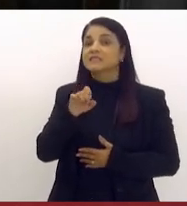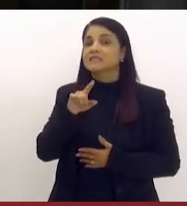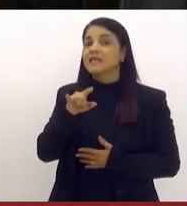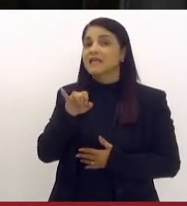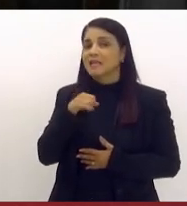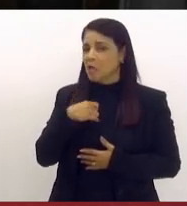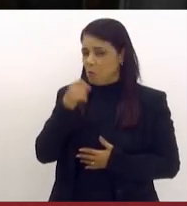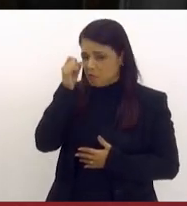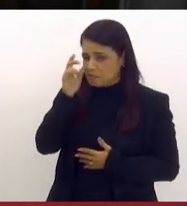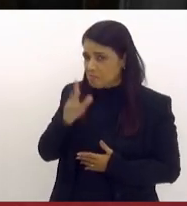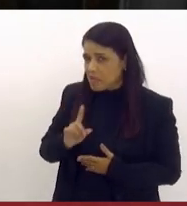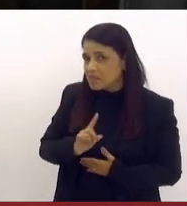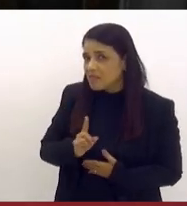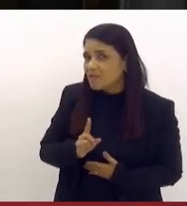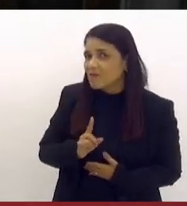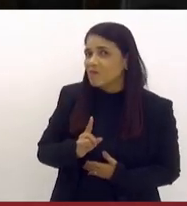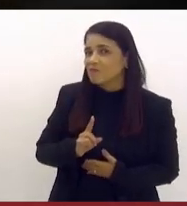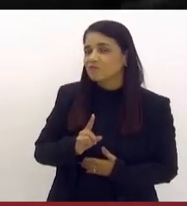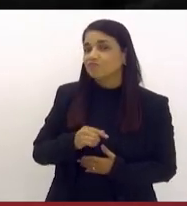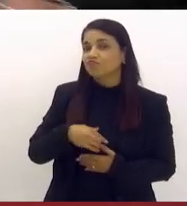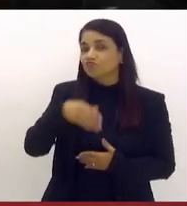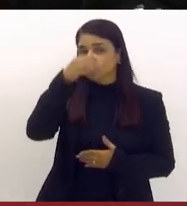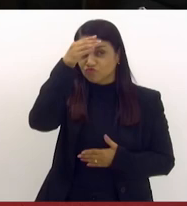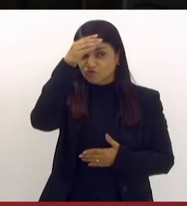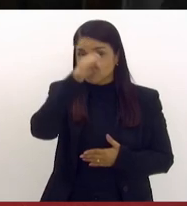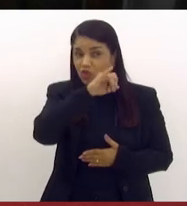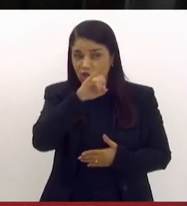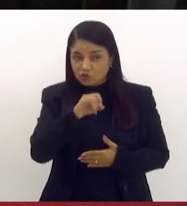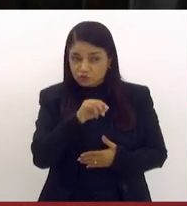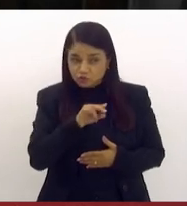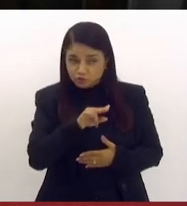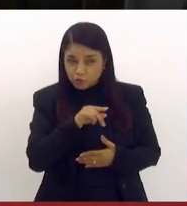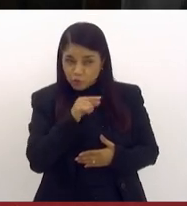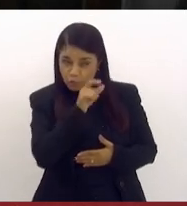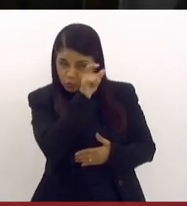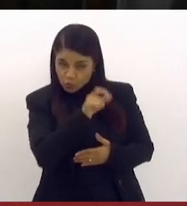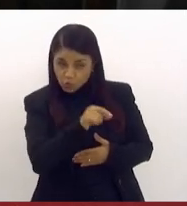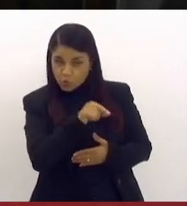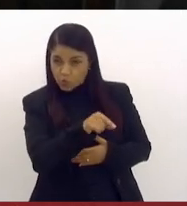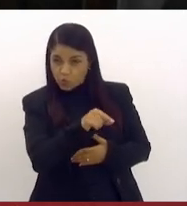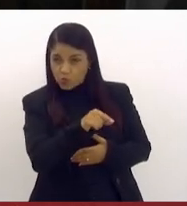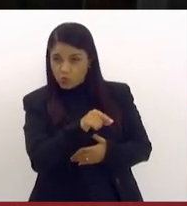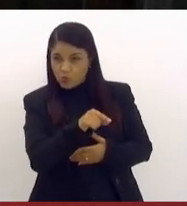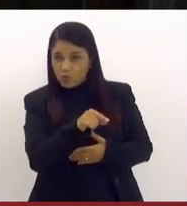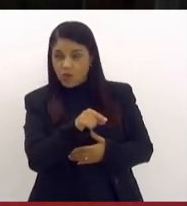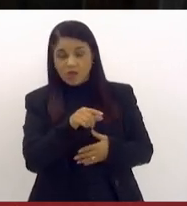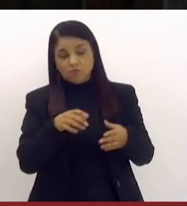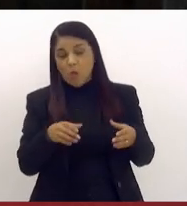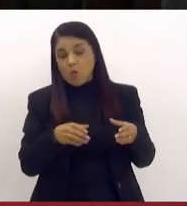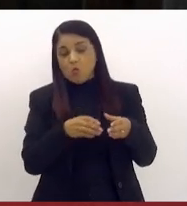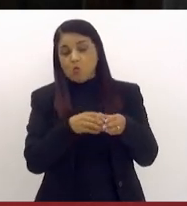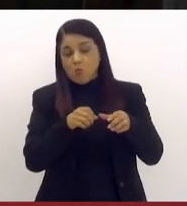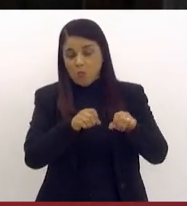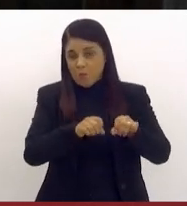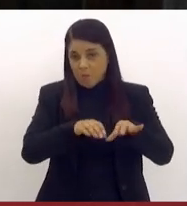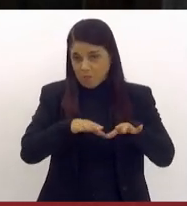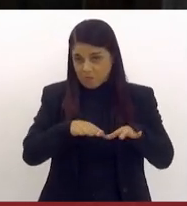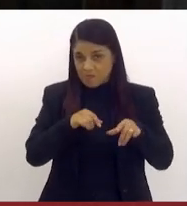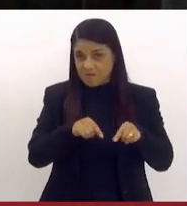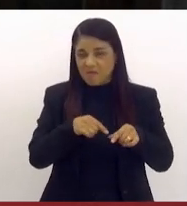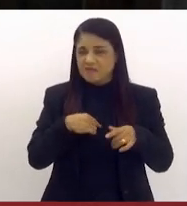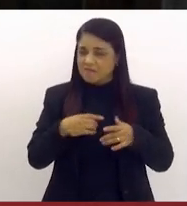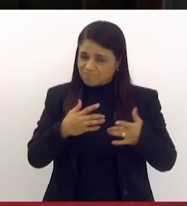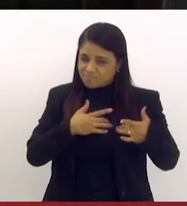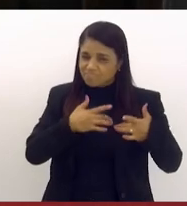esperta assim viu porque porque a tia Ju ela não faz parte da frente parlamentar mas ela veio aqui Se solidarizar